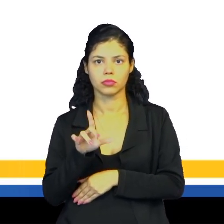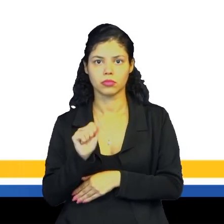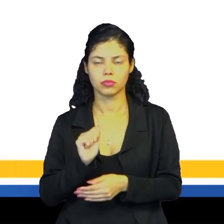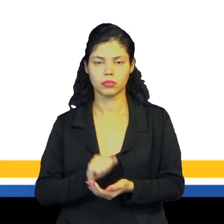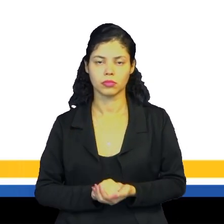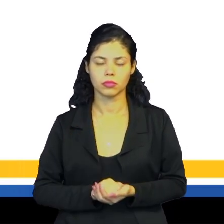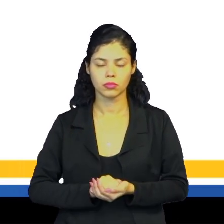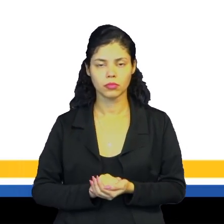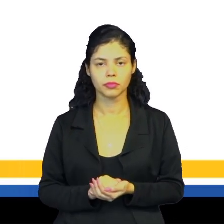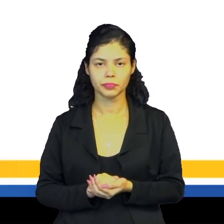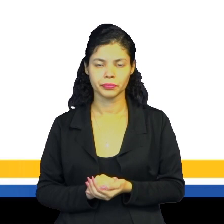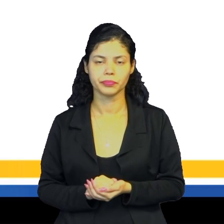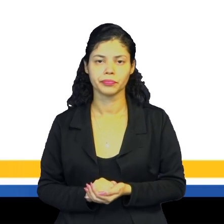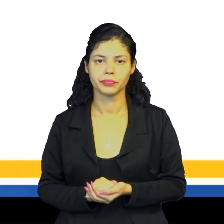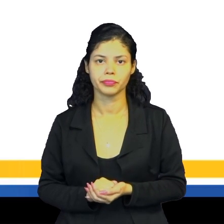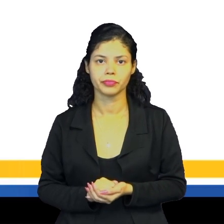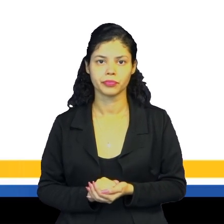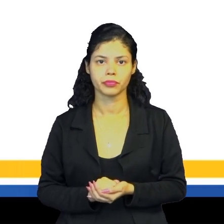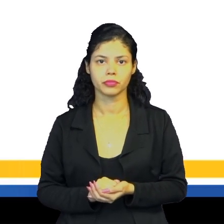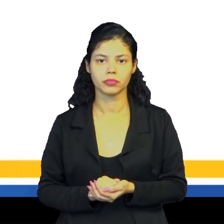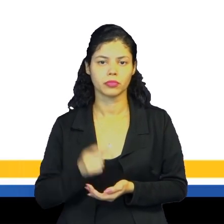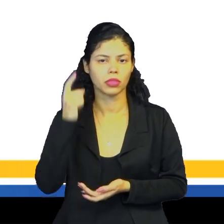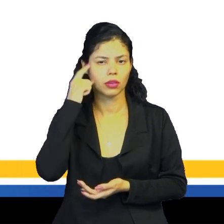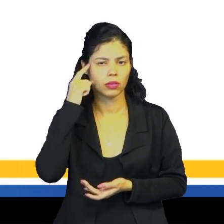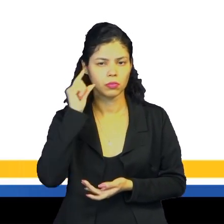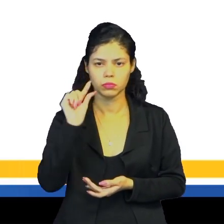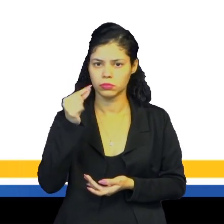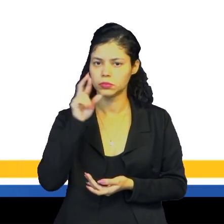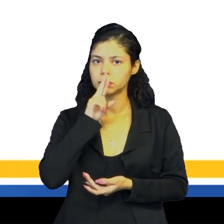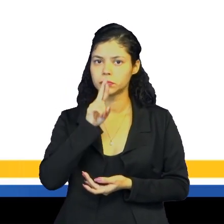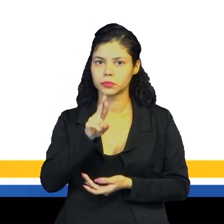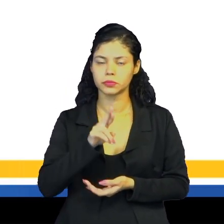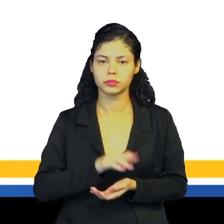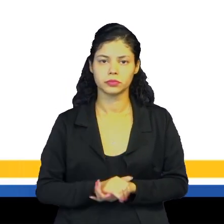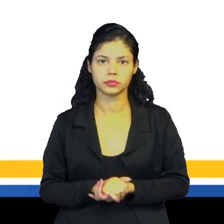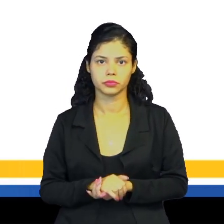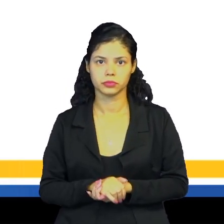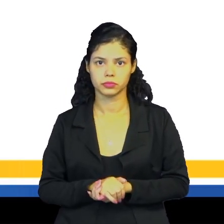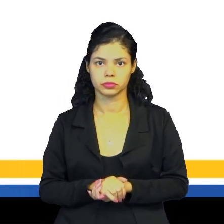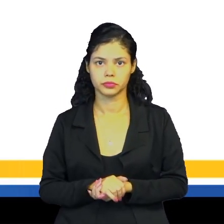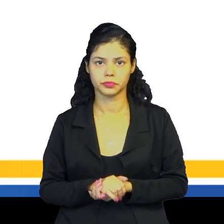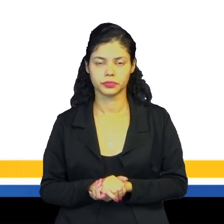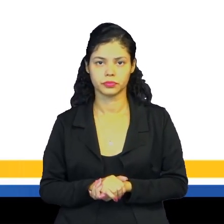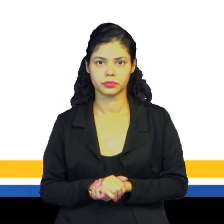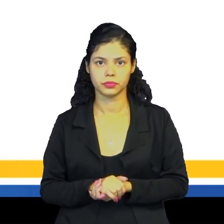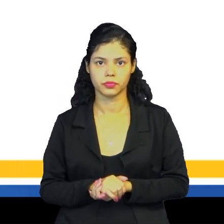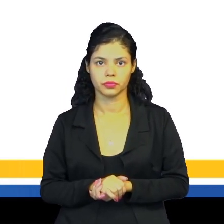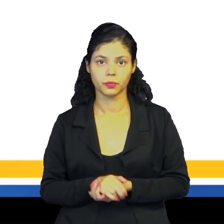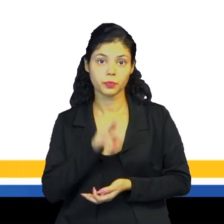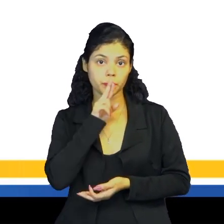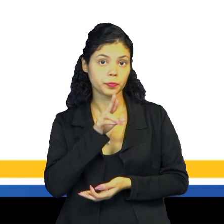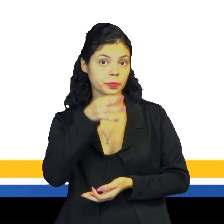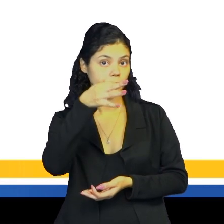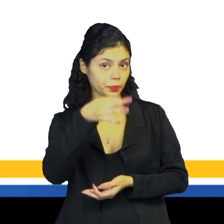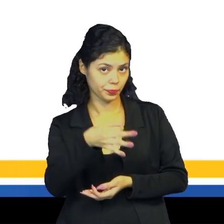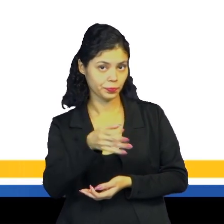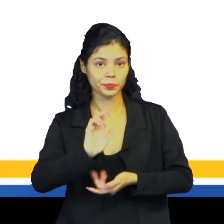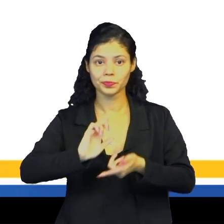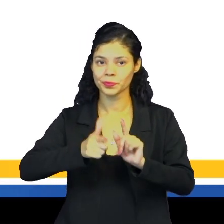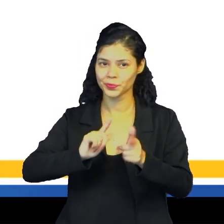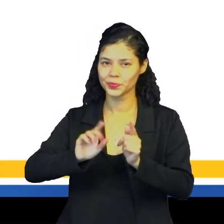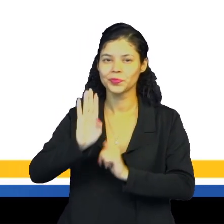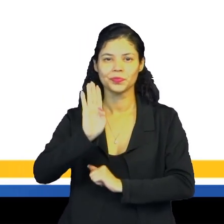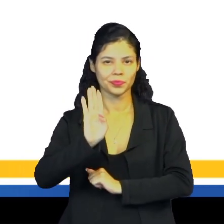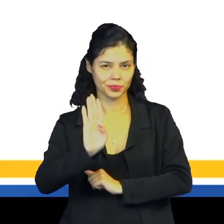voto universal. Vamos lá, pensando um pouquinho na resposta. Nossa resposta correta é a